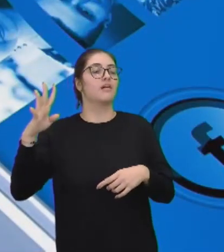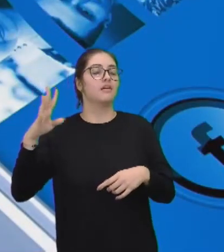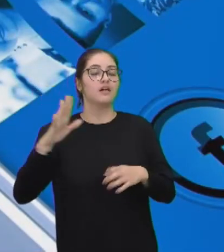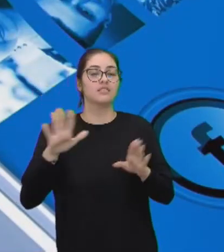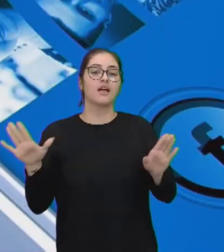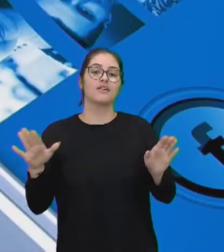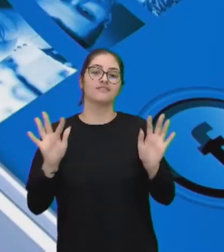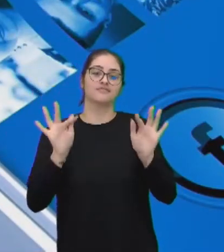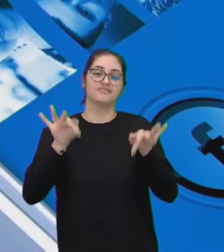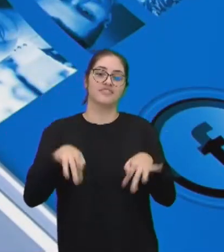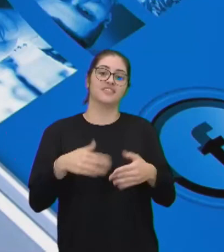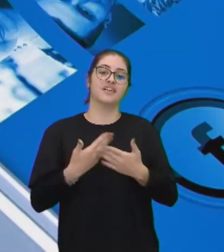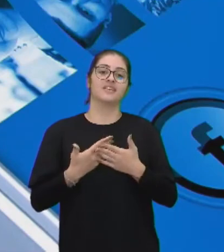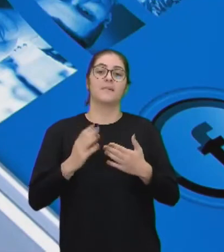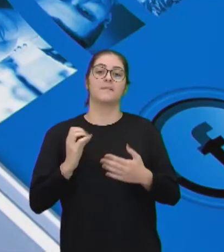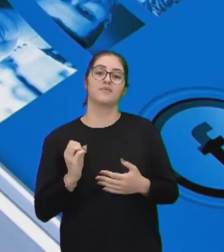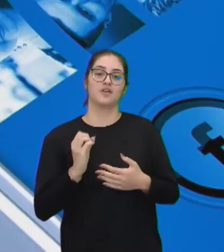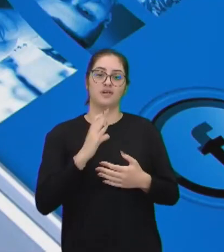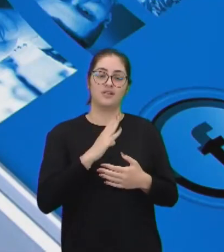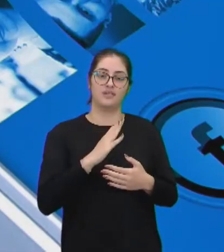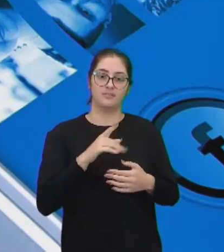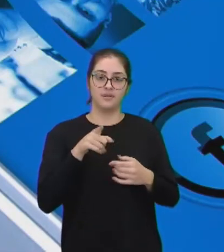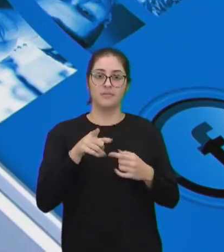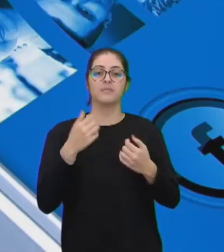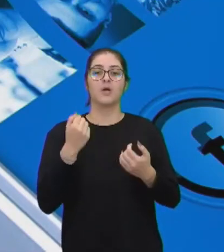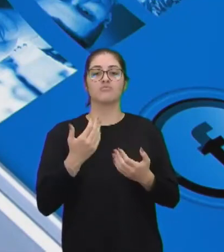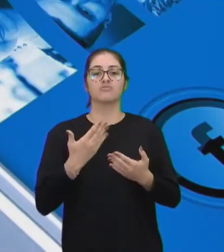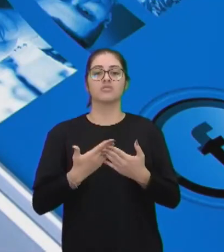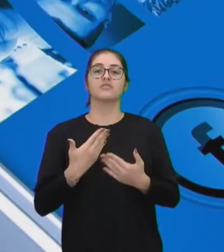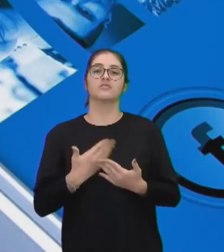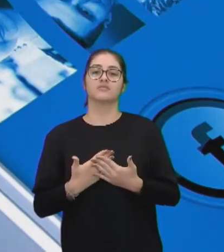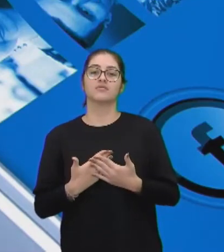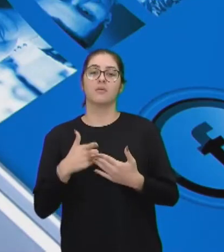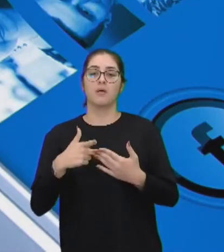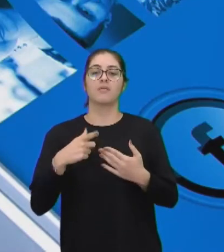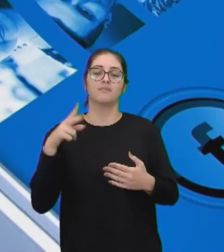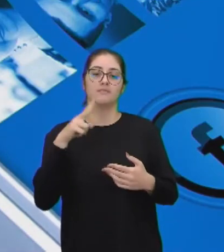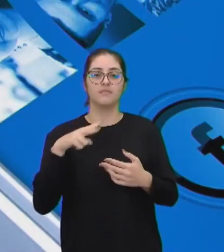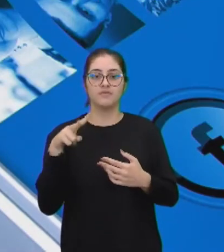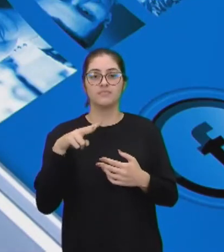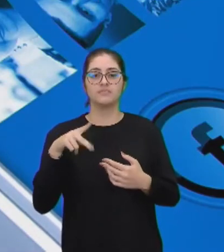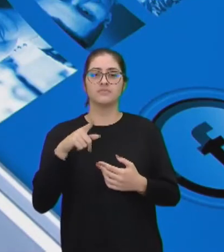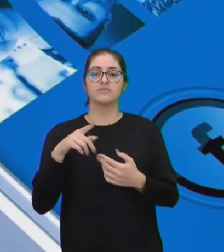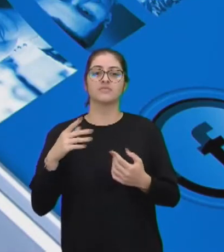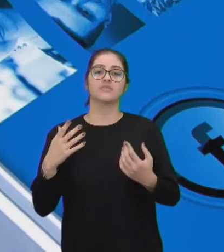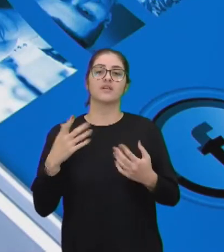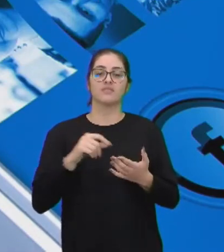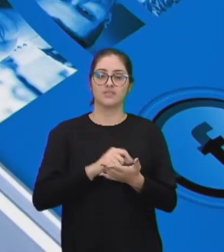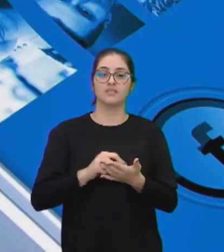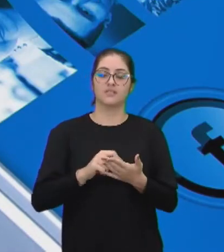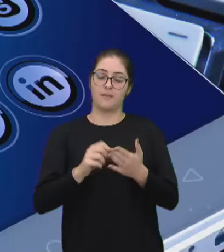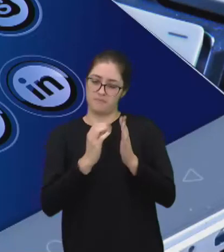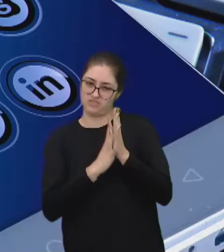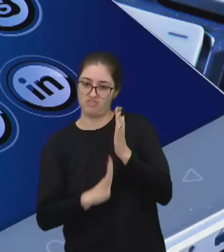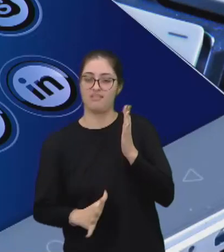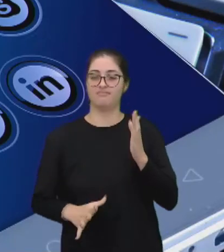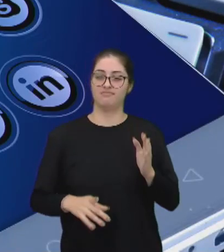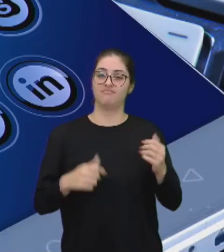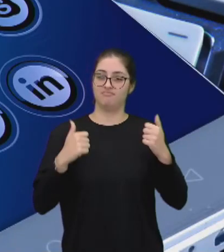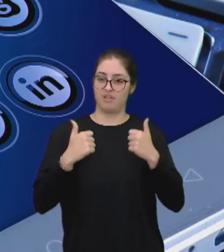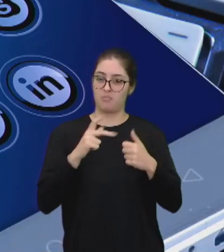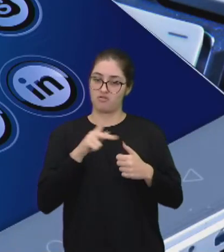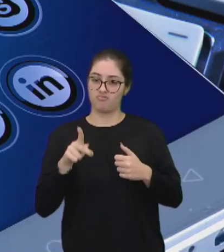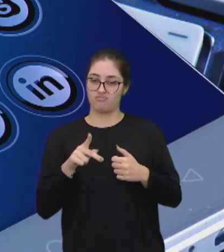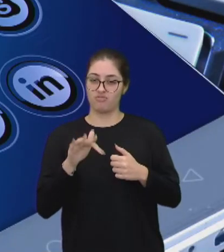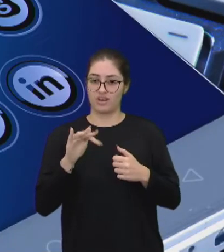acabando a aula, a gente tá indo embora, mas que você, estudante, tem a possibilidade de assistir essa aula e realizar as atividades, né, Prof. Fernanda? É isso aí, nossa, e a